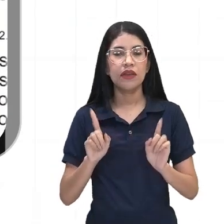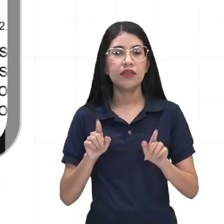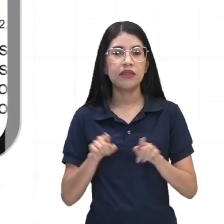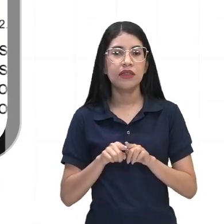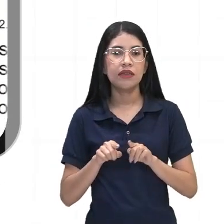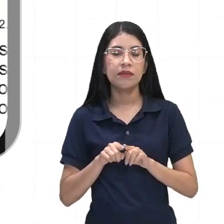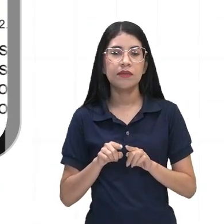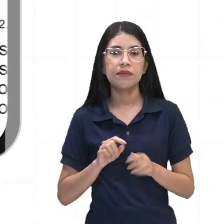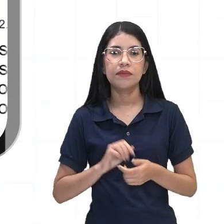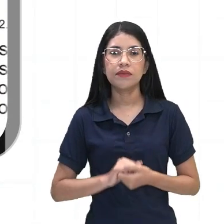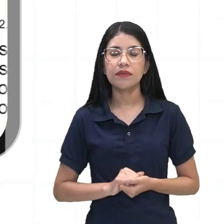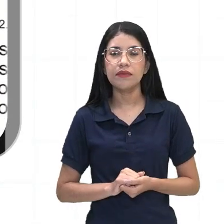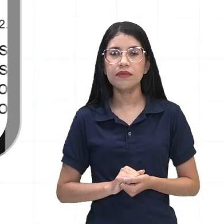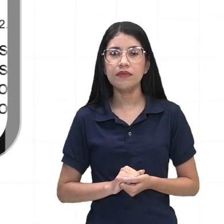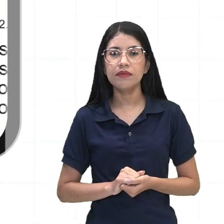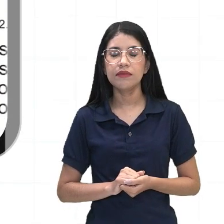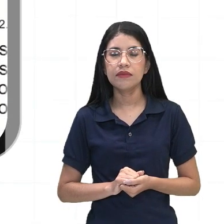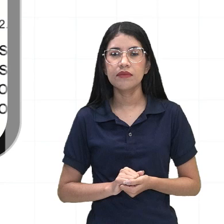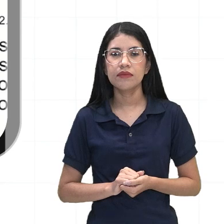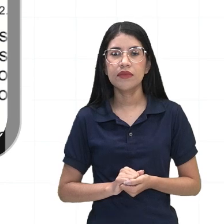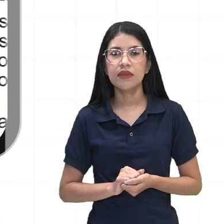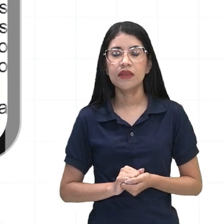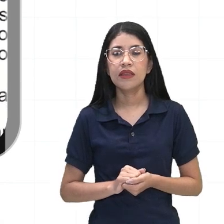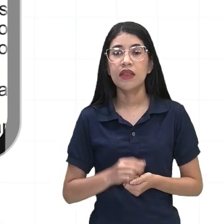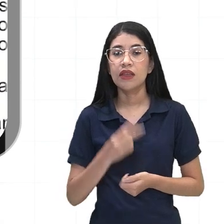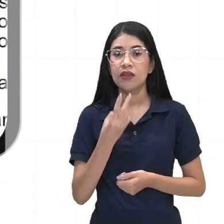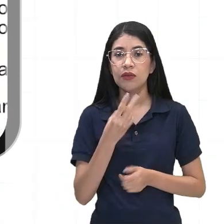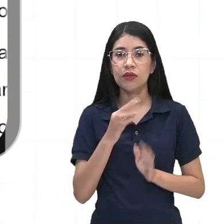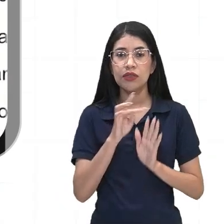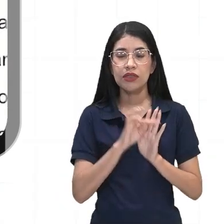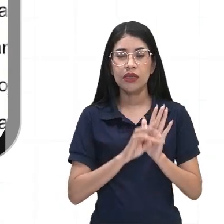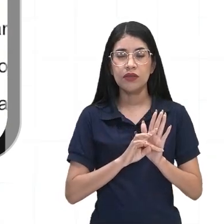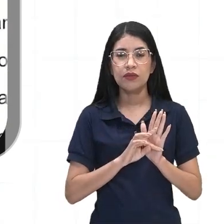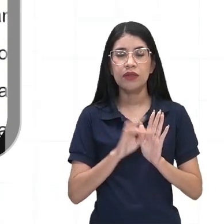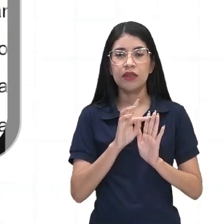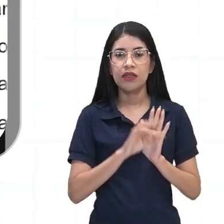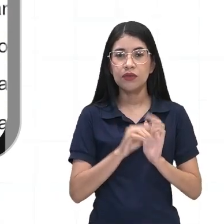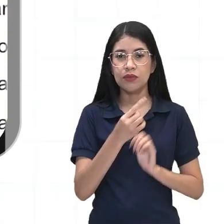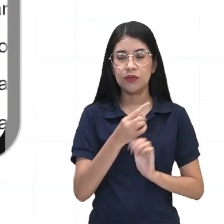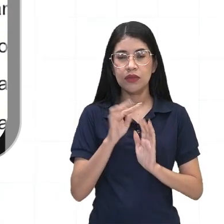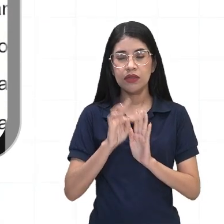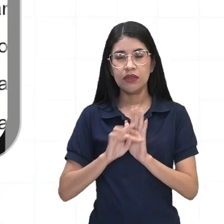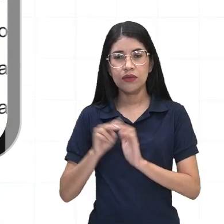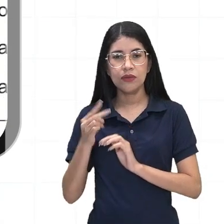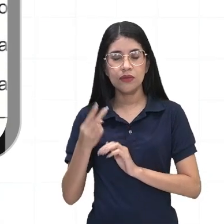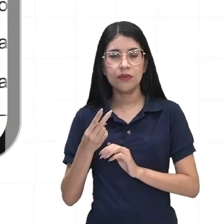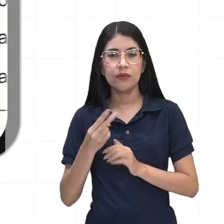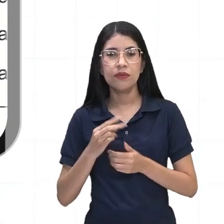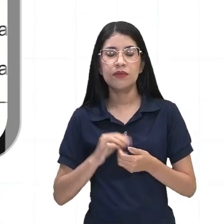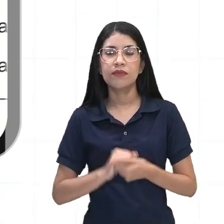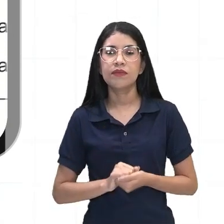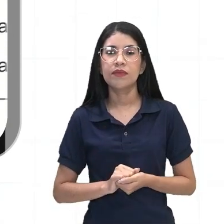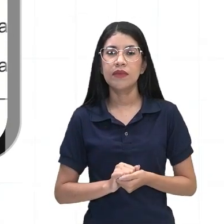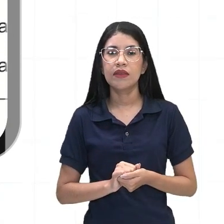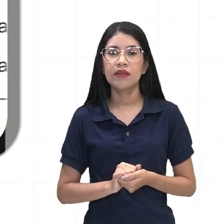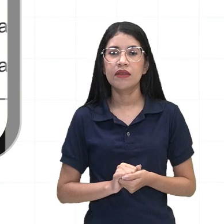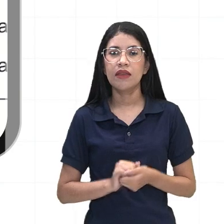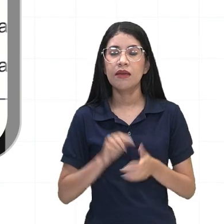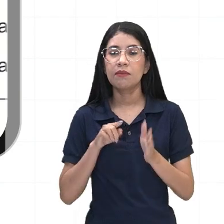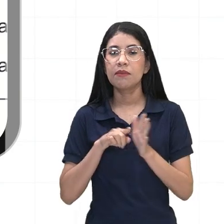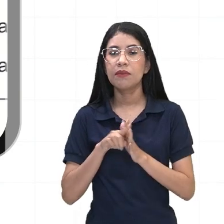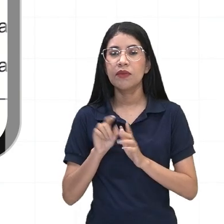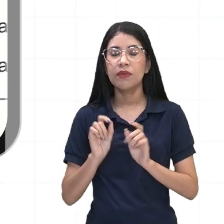Khan Academy. Na verdade, são 2 aí. Ele vai perguntar sobre os 2, não é? Então, ele vai pedir para que você